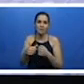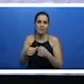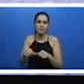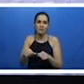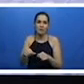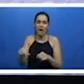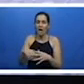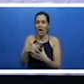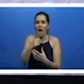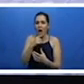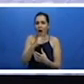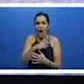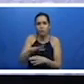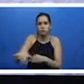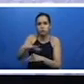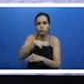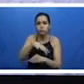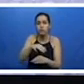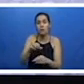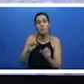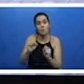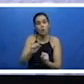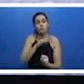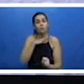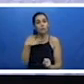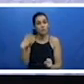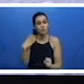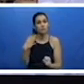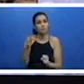morte, à destruição de populações desses animais.